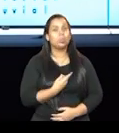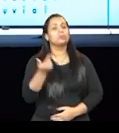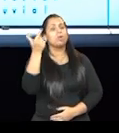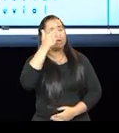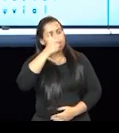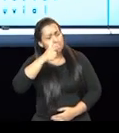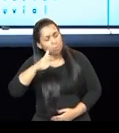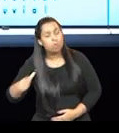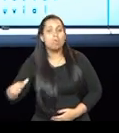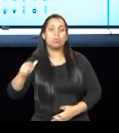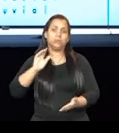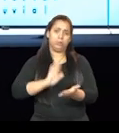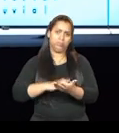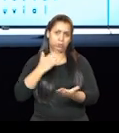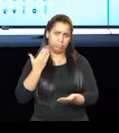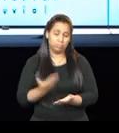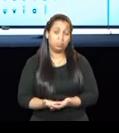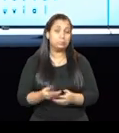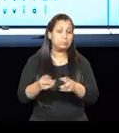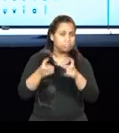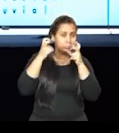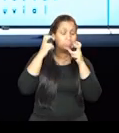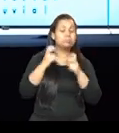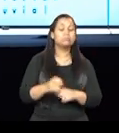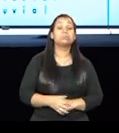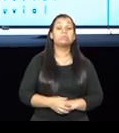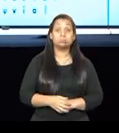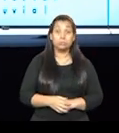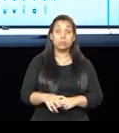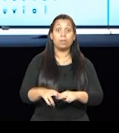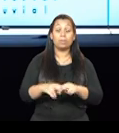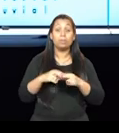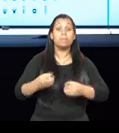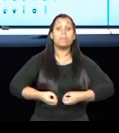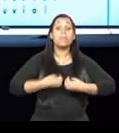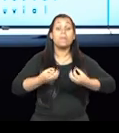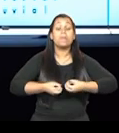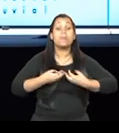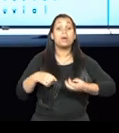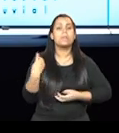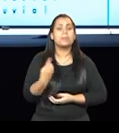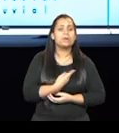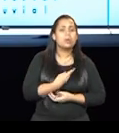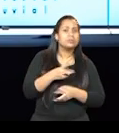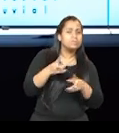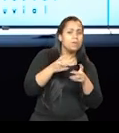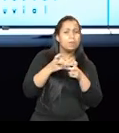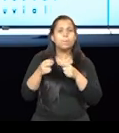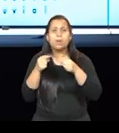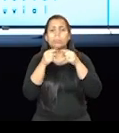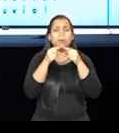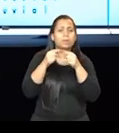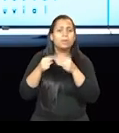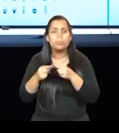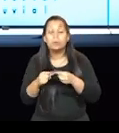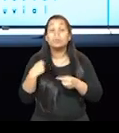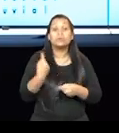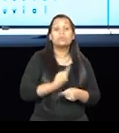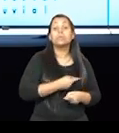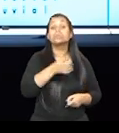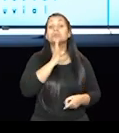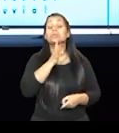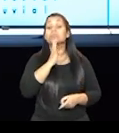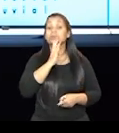outras interpretações. Porque é assim que funciona a interpretação de um poema. A gente sempre vai relacionando com os nossos